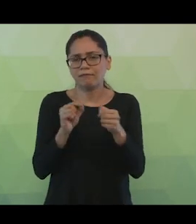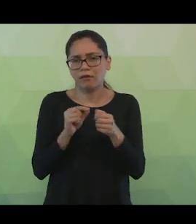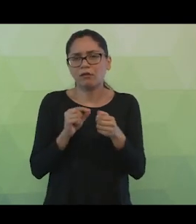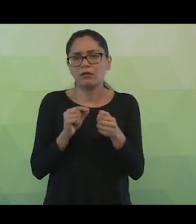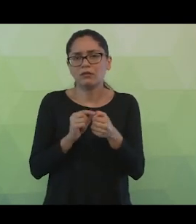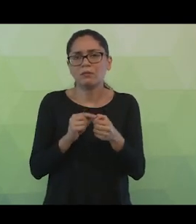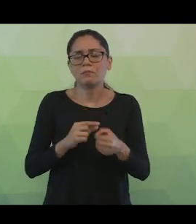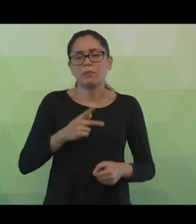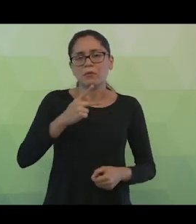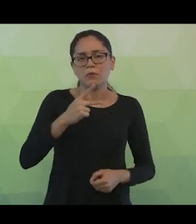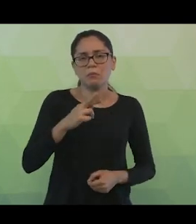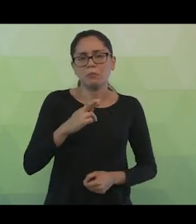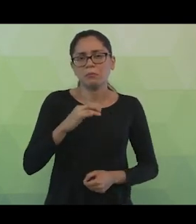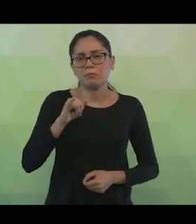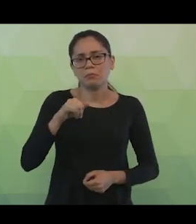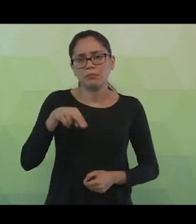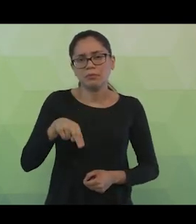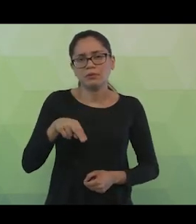coloco printf,